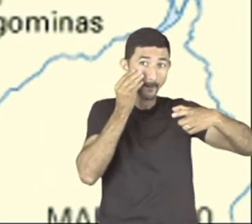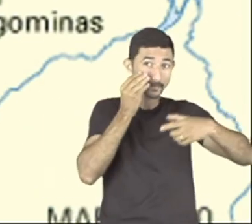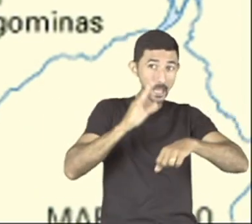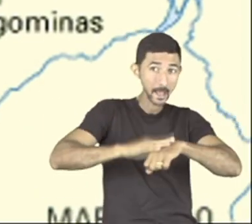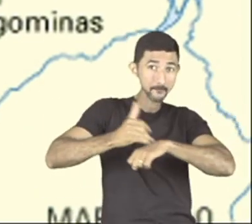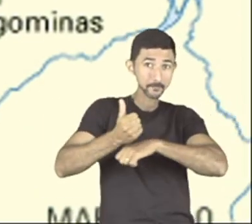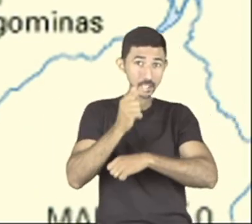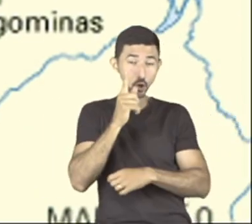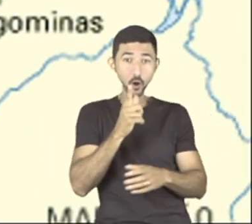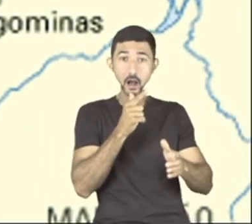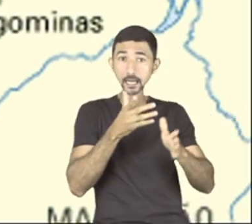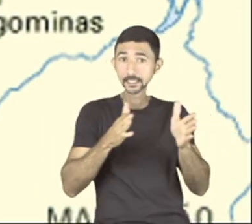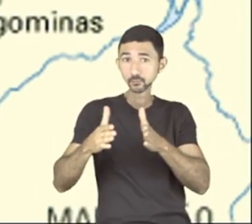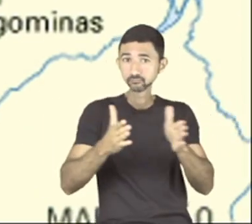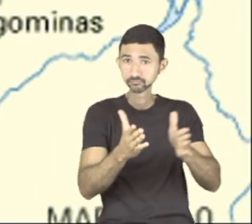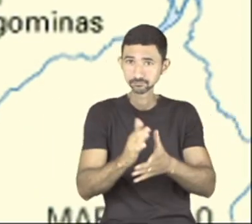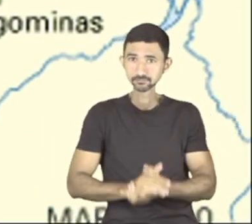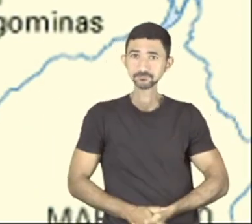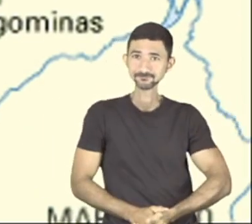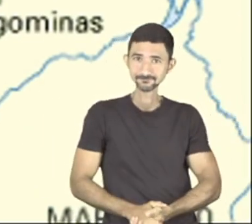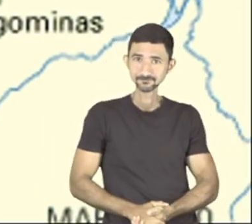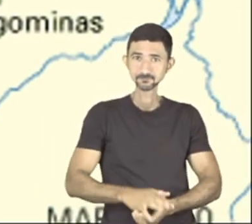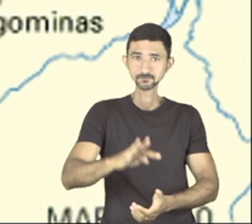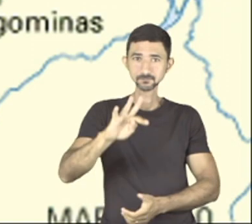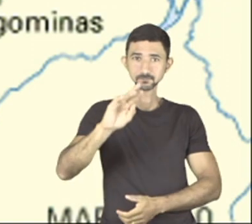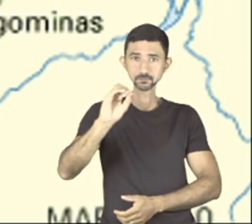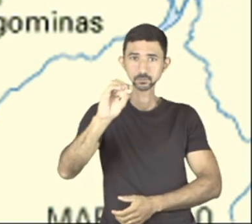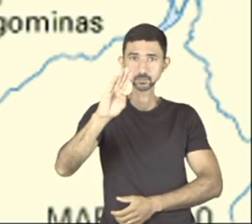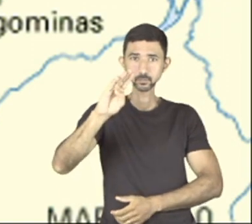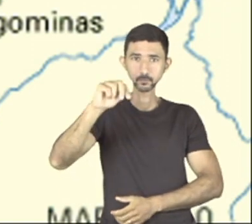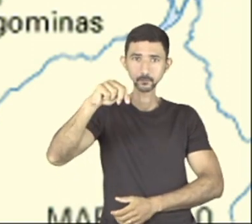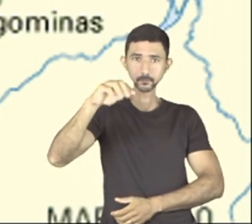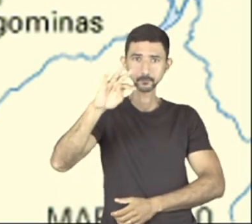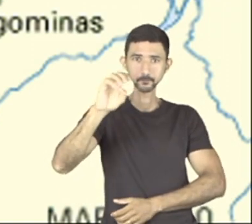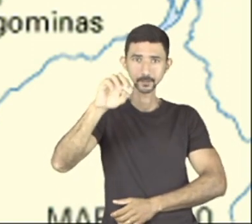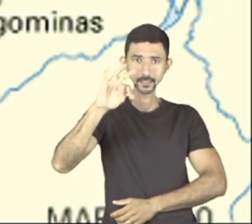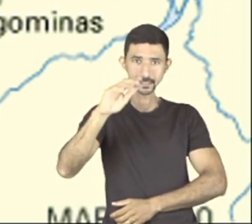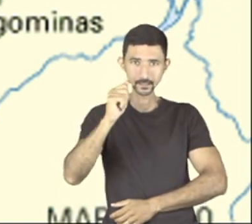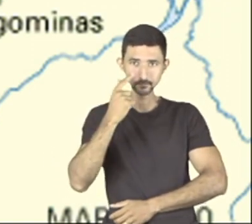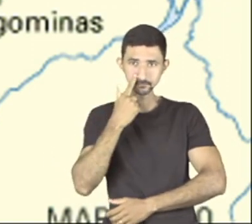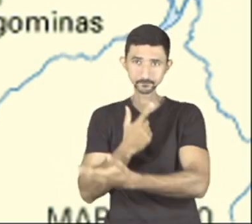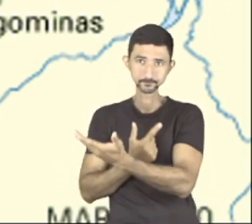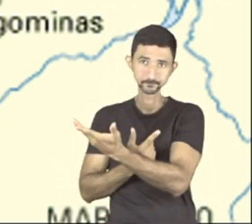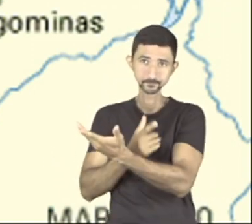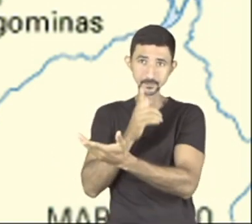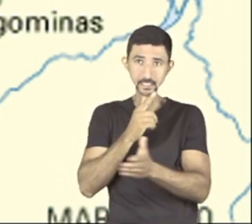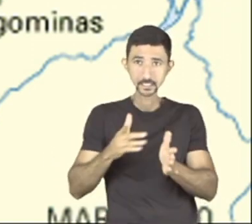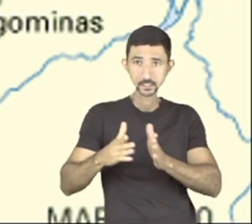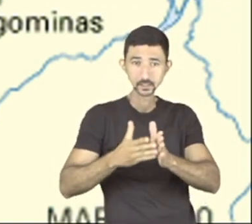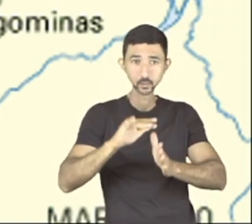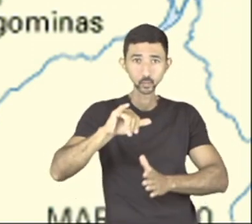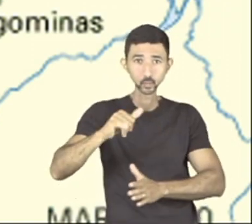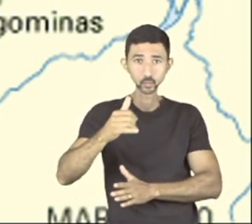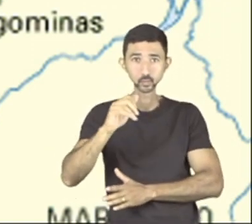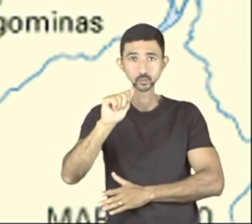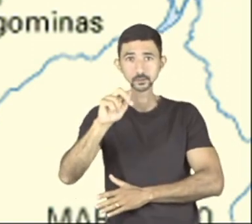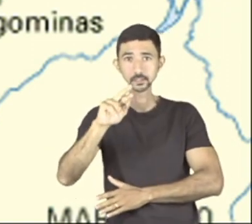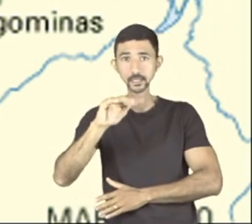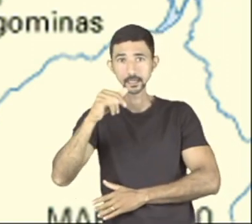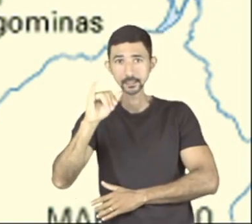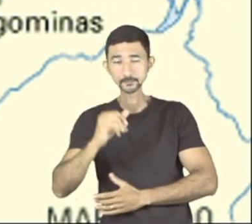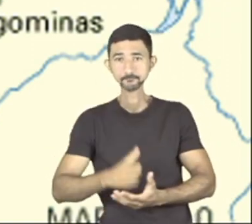os principais rios aqui, ó. O Rio Trombetas ao noroeste, o Rio Jari, Rio Paru, o